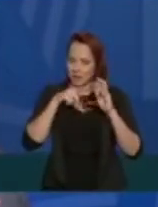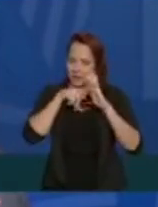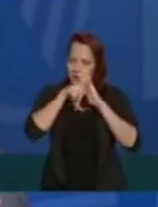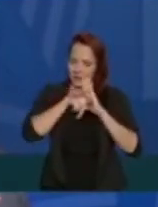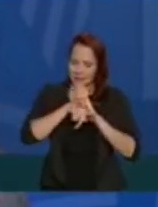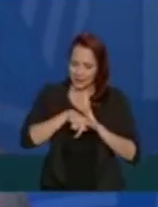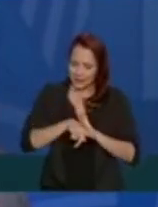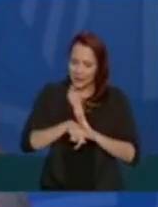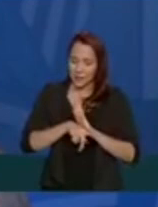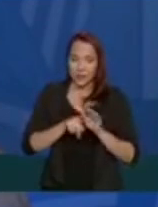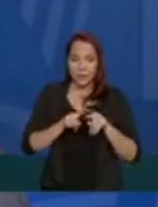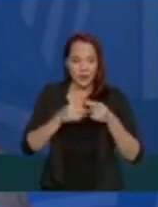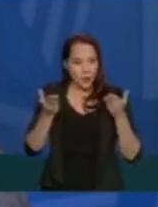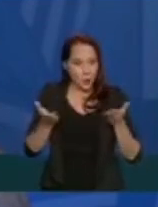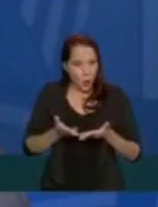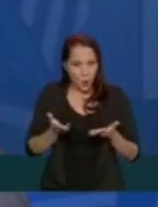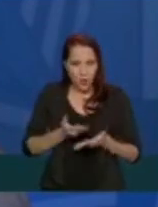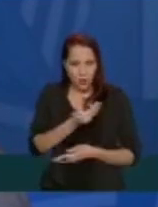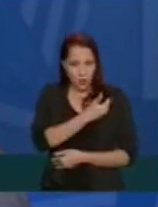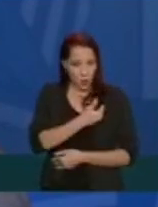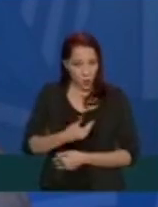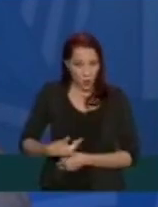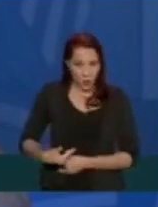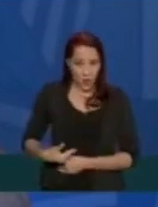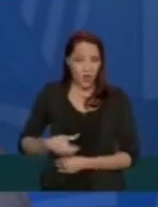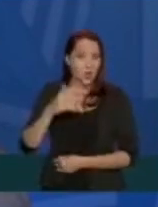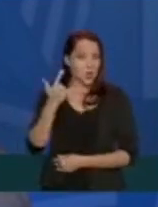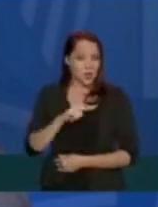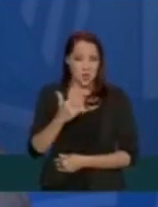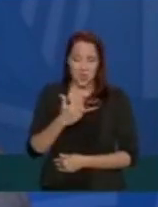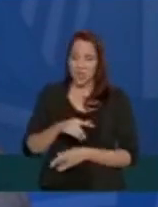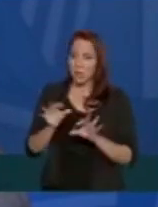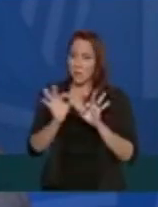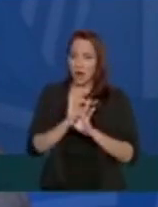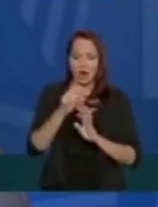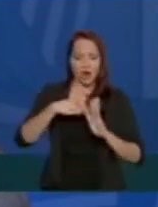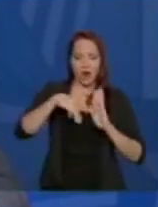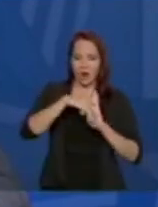mas hoje não há no governo minuta de MP